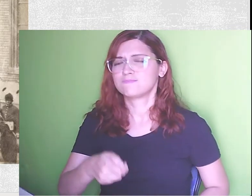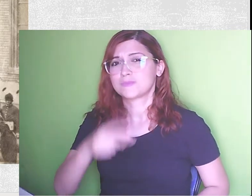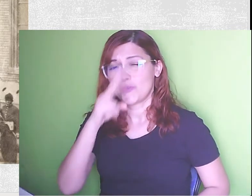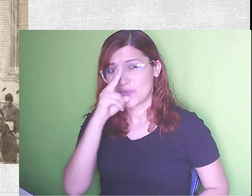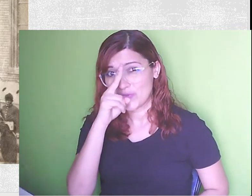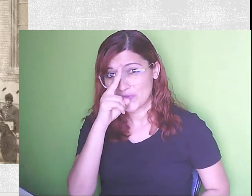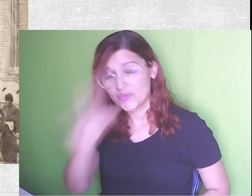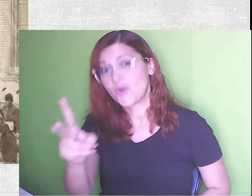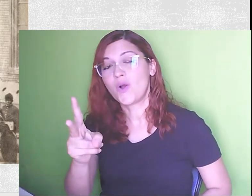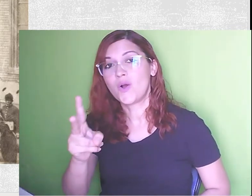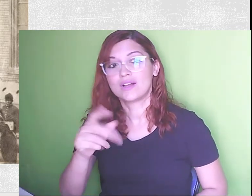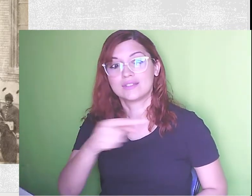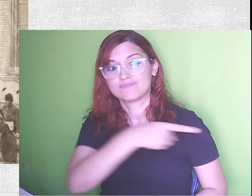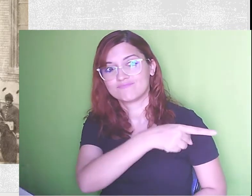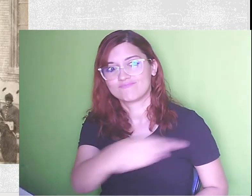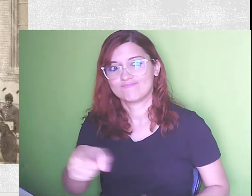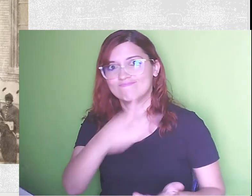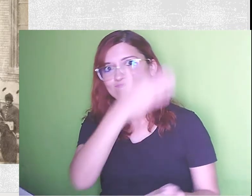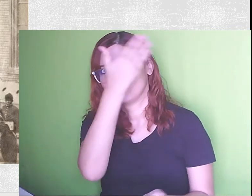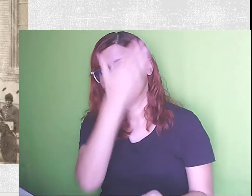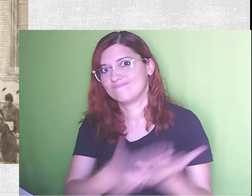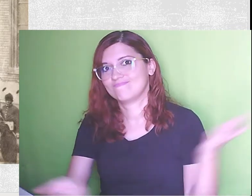de ferro,